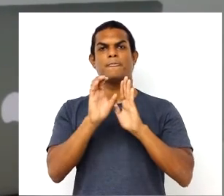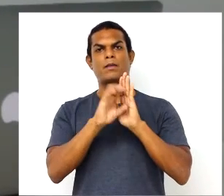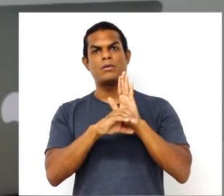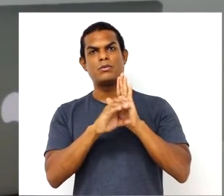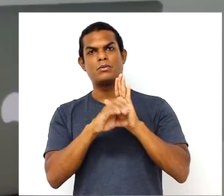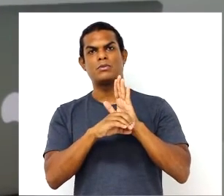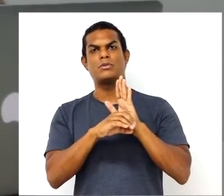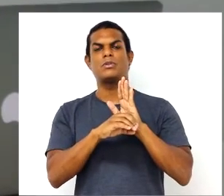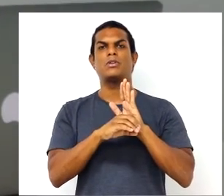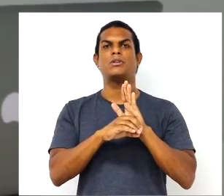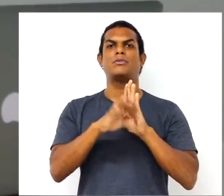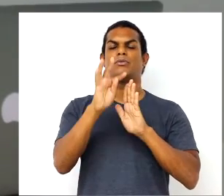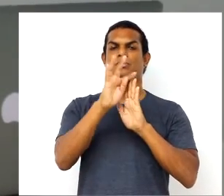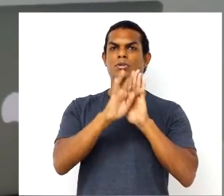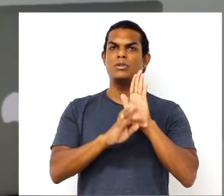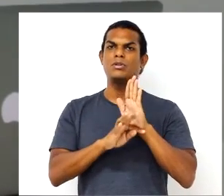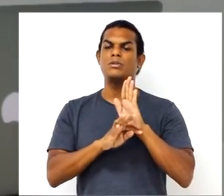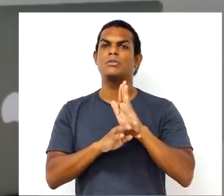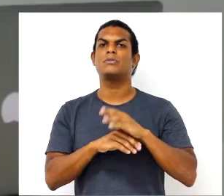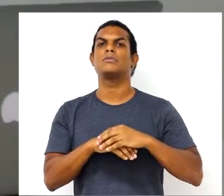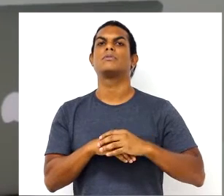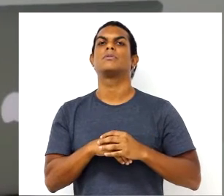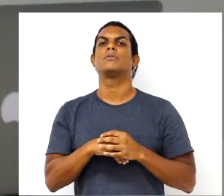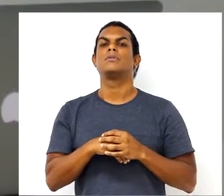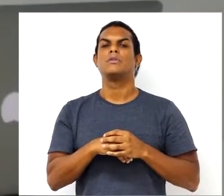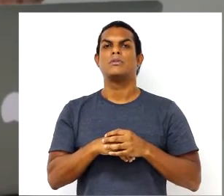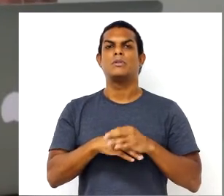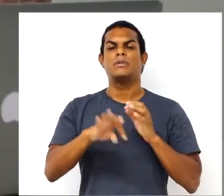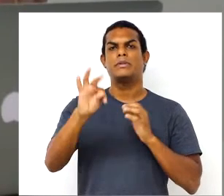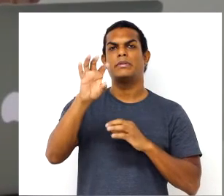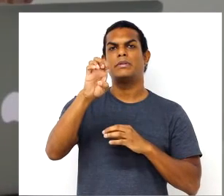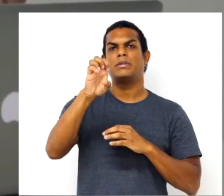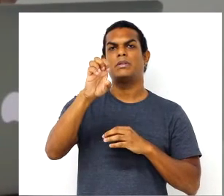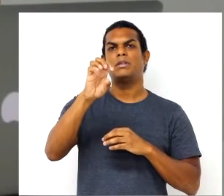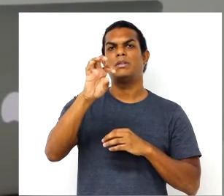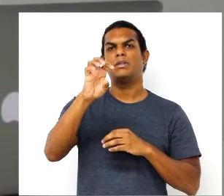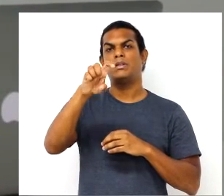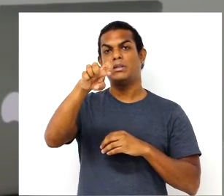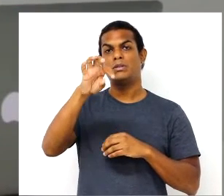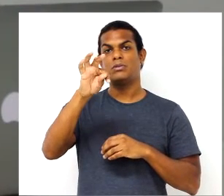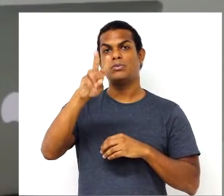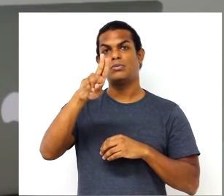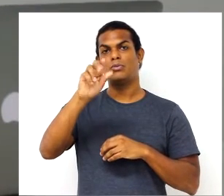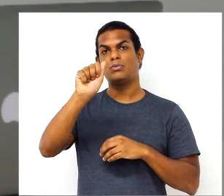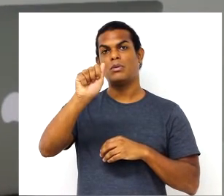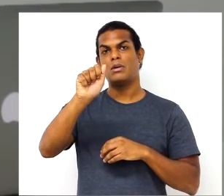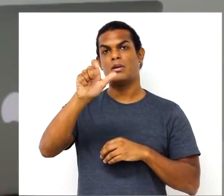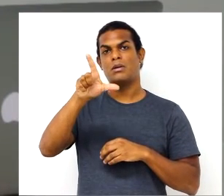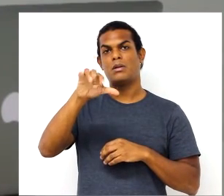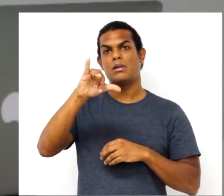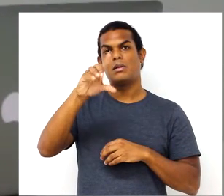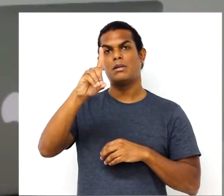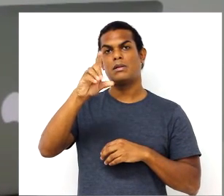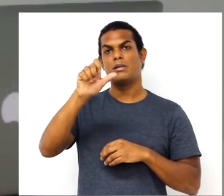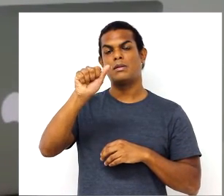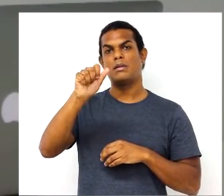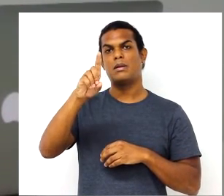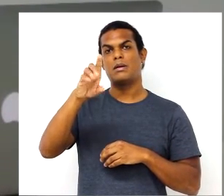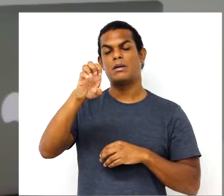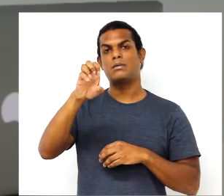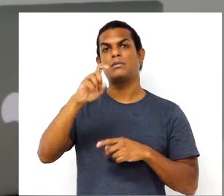texto, como organizar as ideias, questões de textualidade e gramática. Agora, vamos conversar